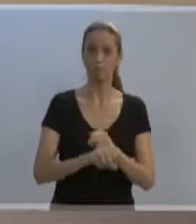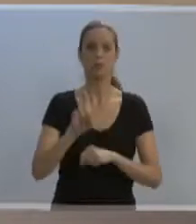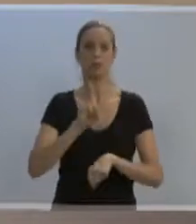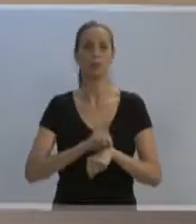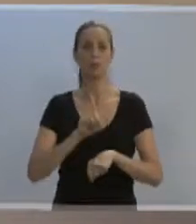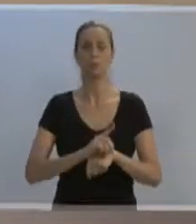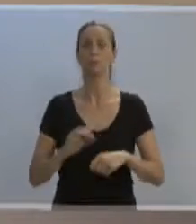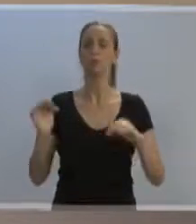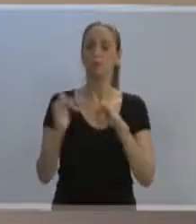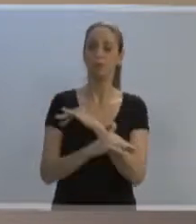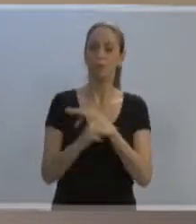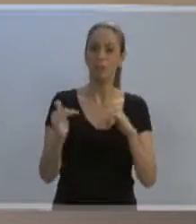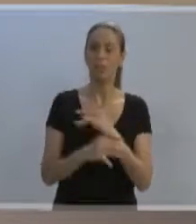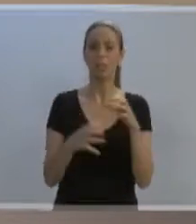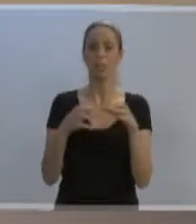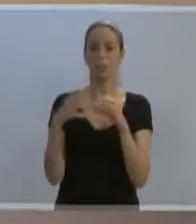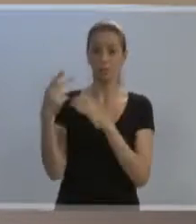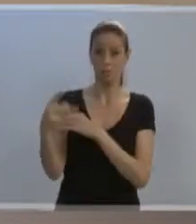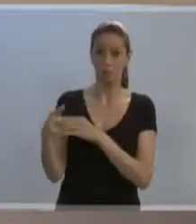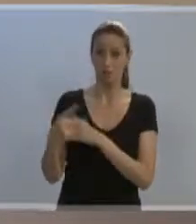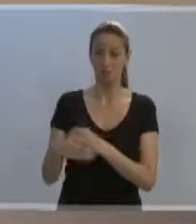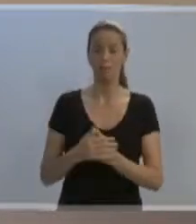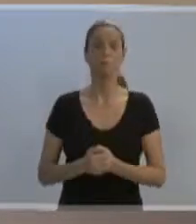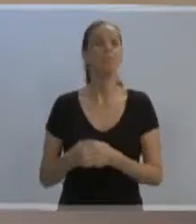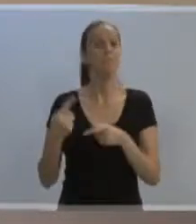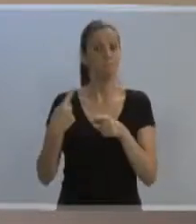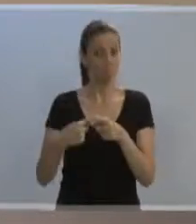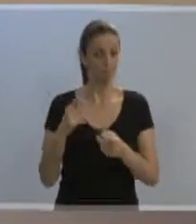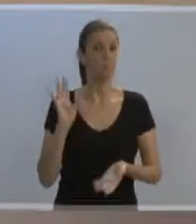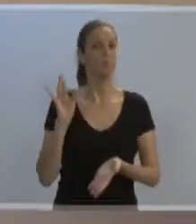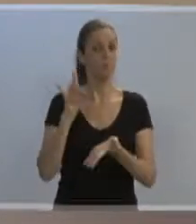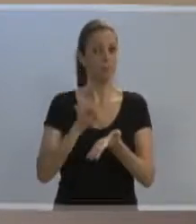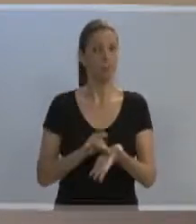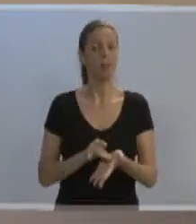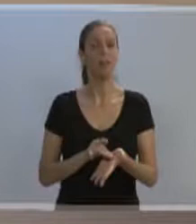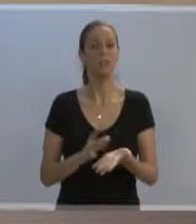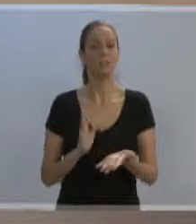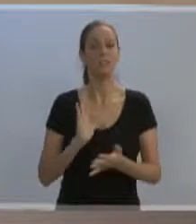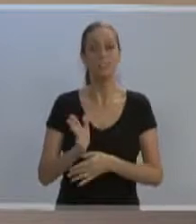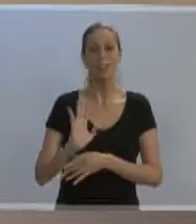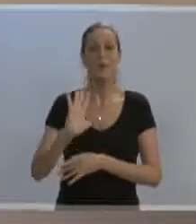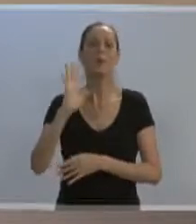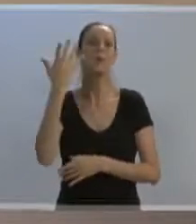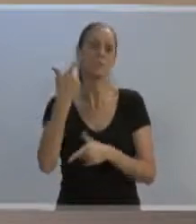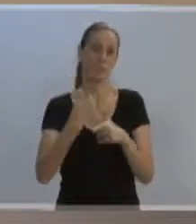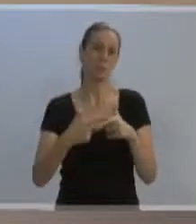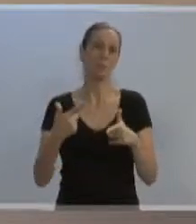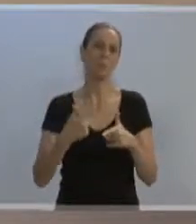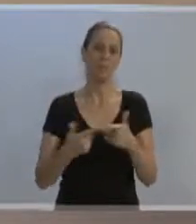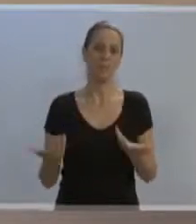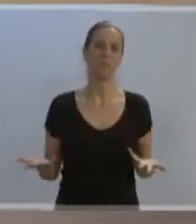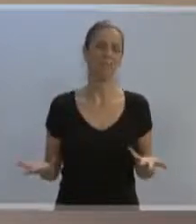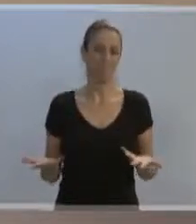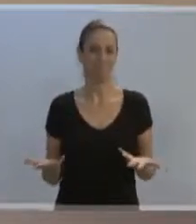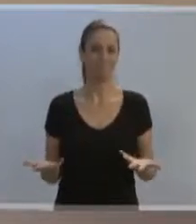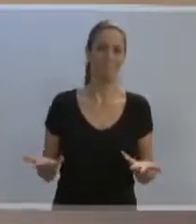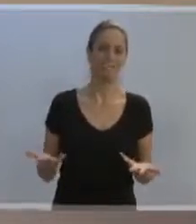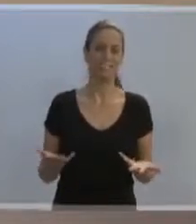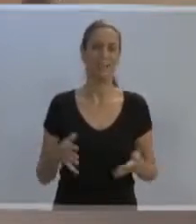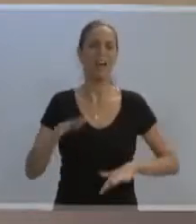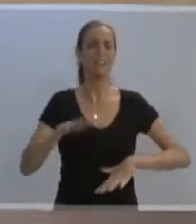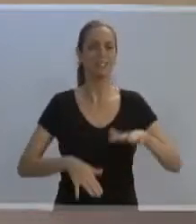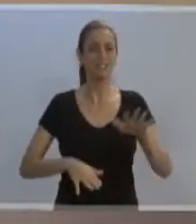de trânsito e sua equipe porque realmente isso acaba causando líder do governo uma certa revolta